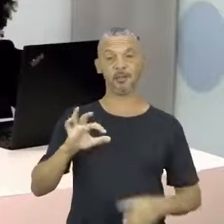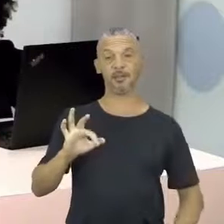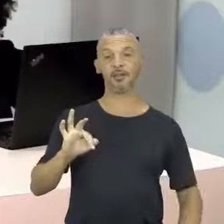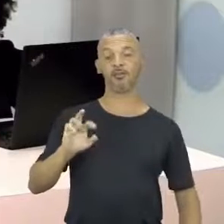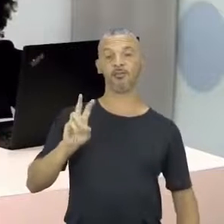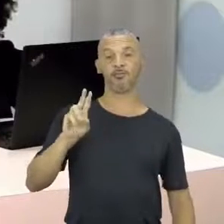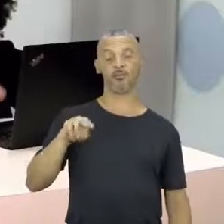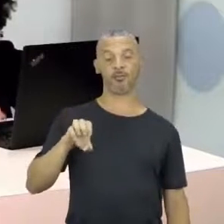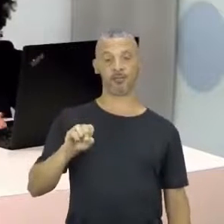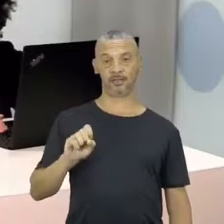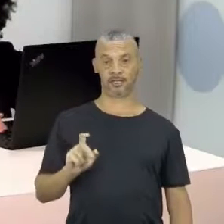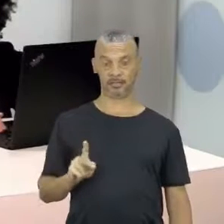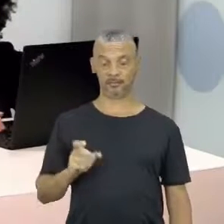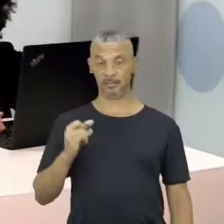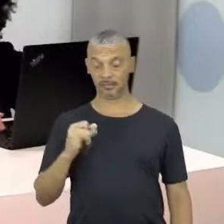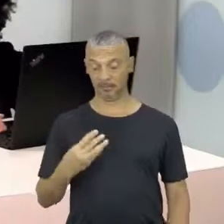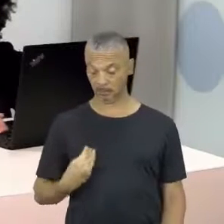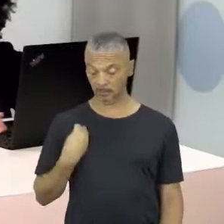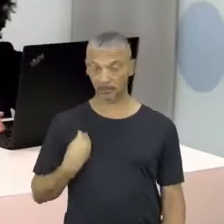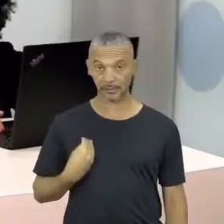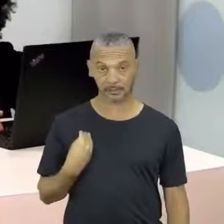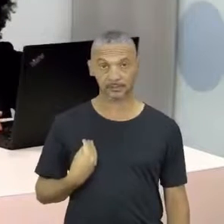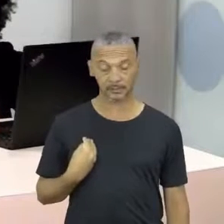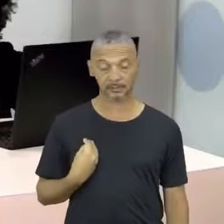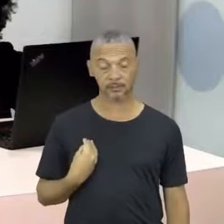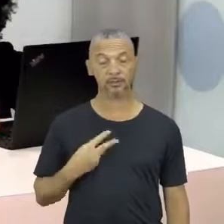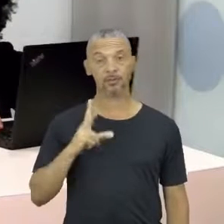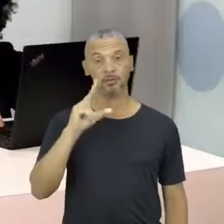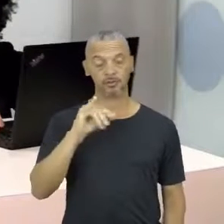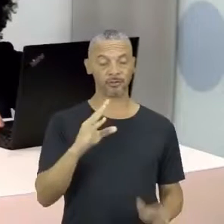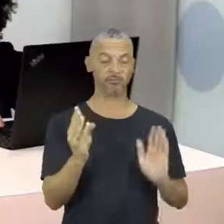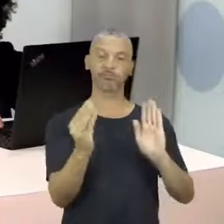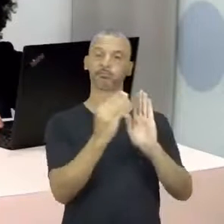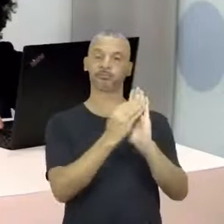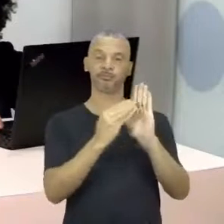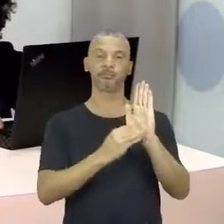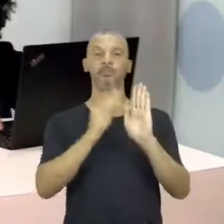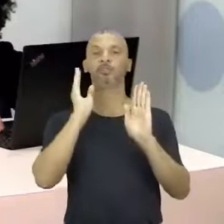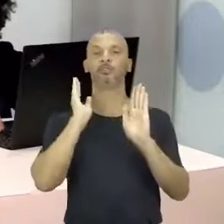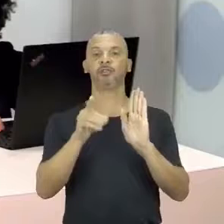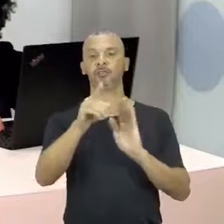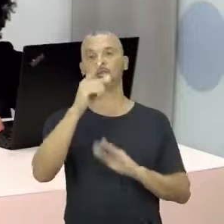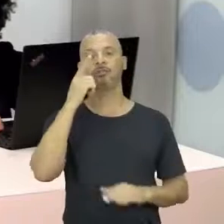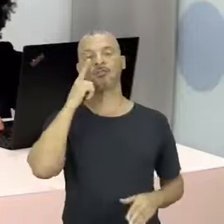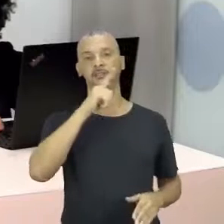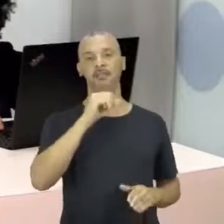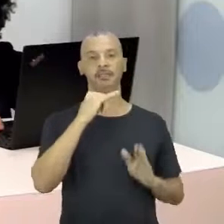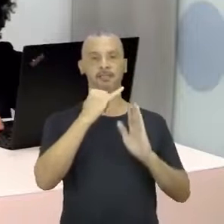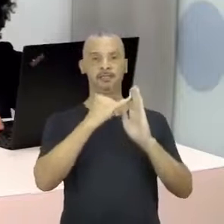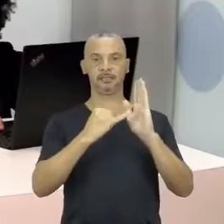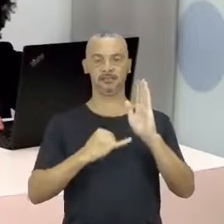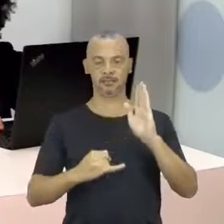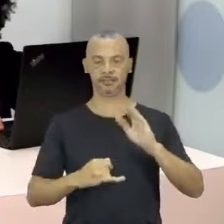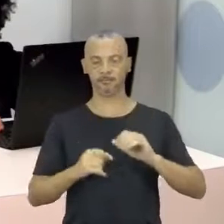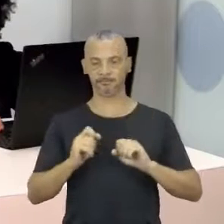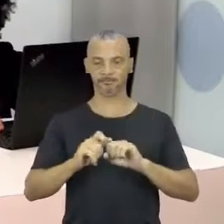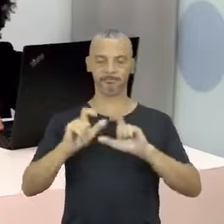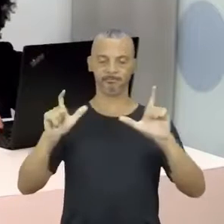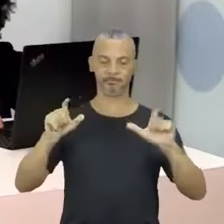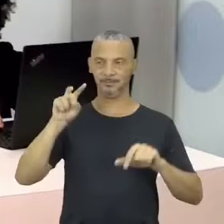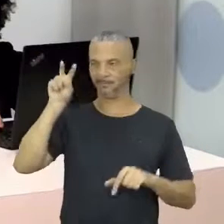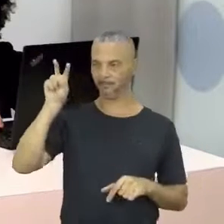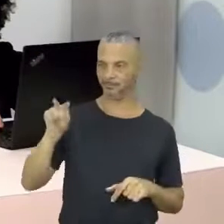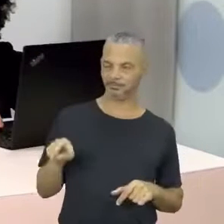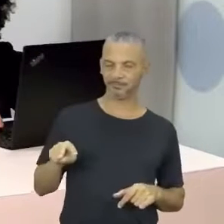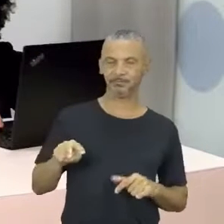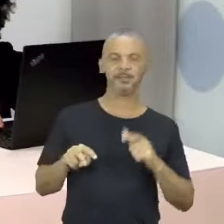Se você participou do processo seletivo VUNESP, já foi habilitado um perfil para que você possa fazer a inscrição, tá bom? Dá uma olhadinha no perfil